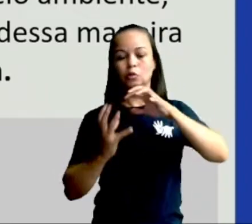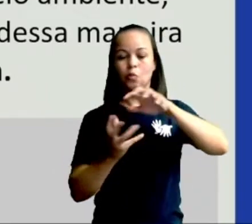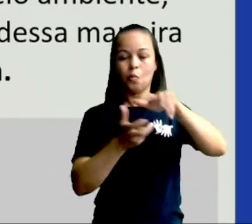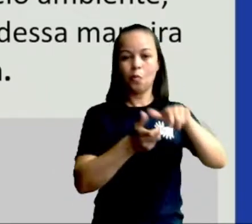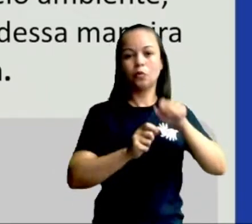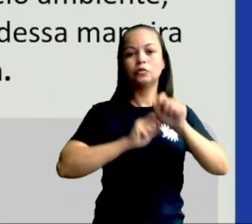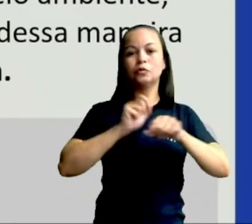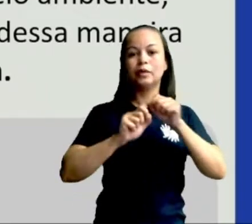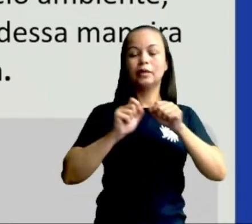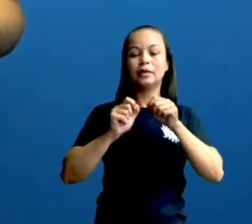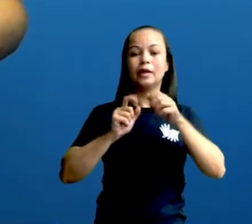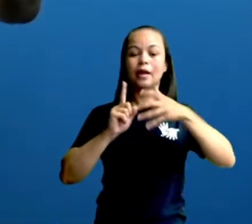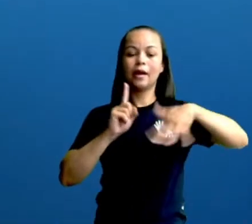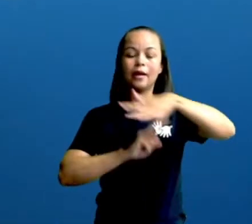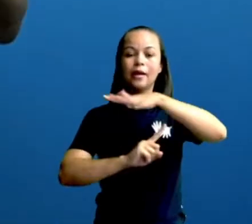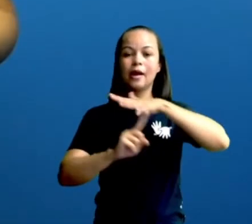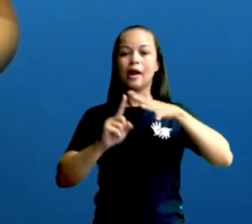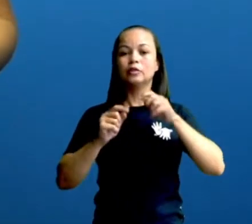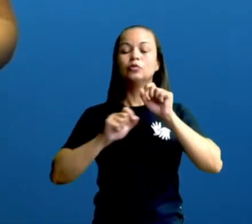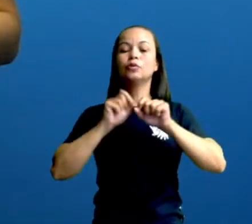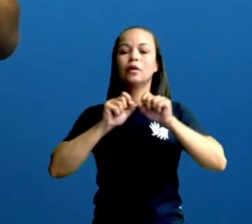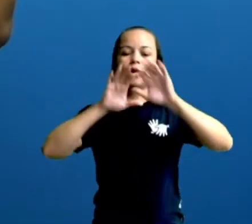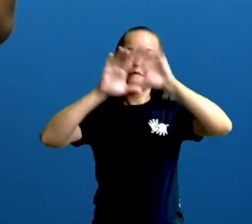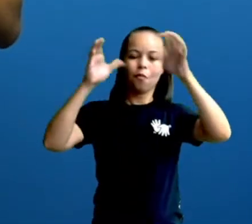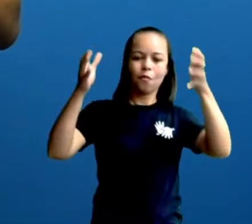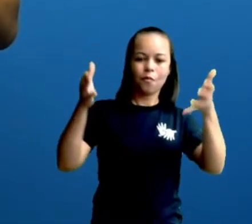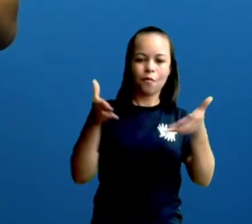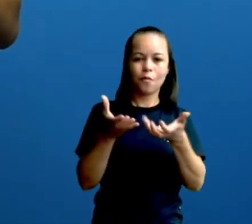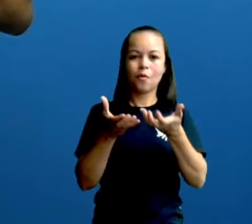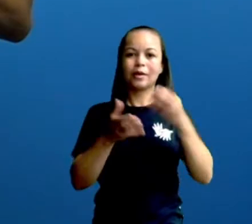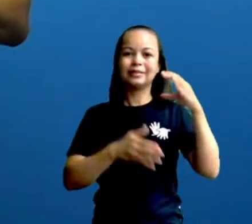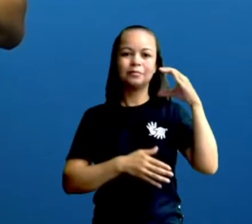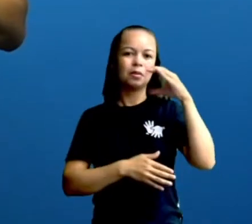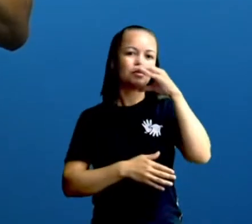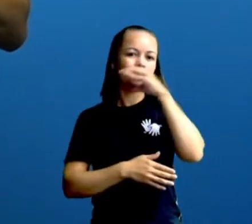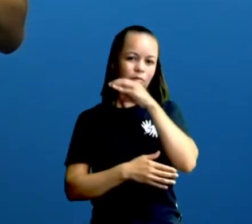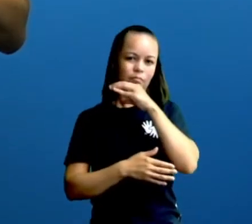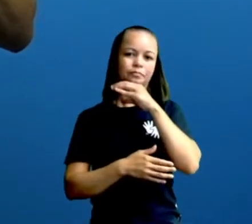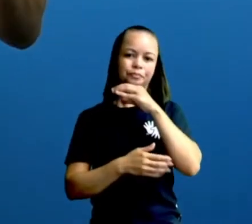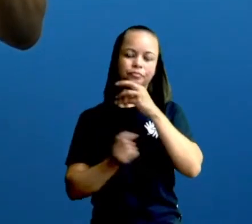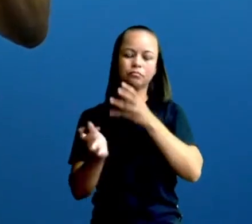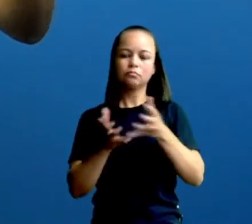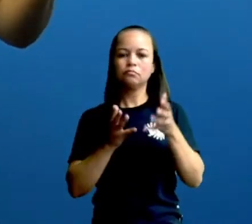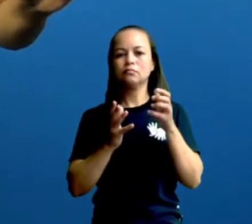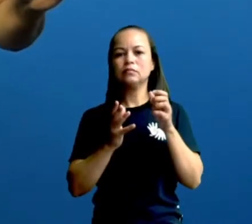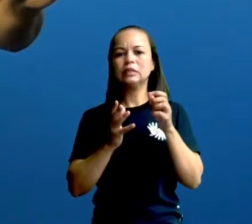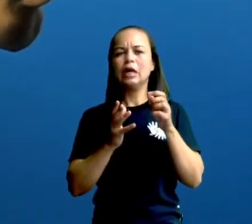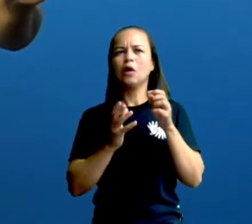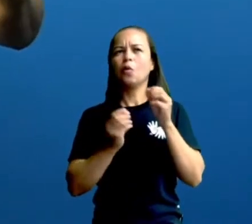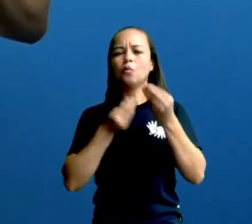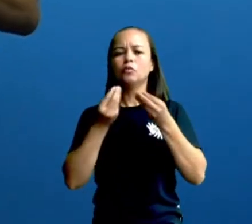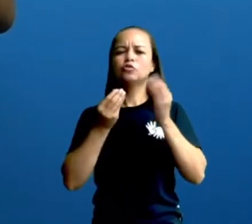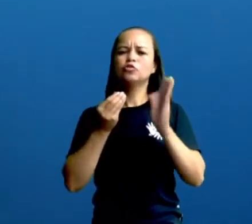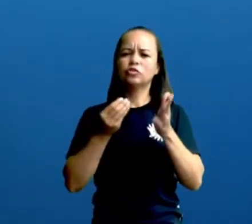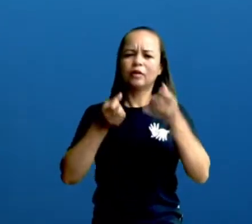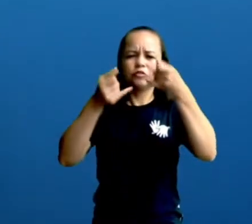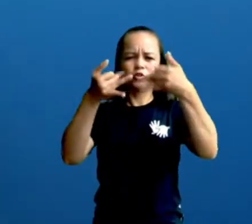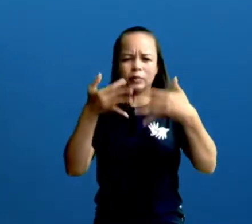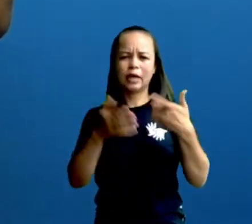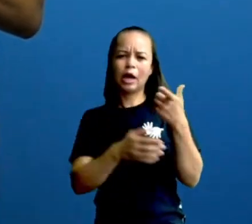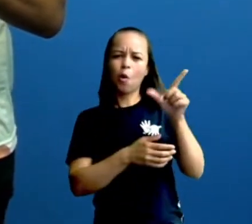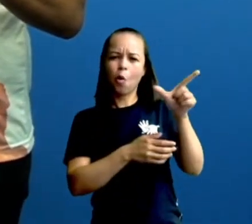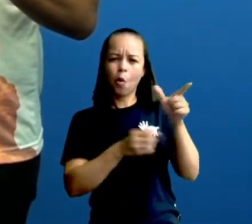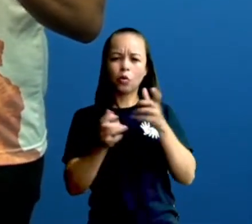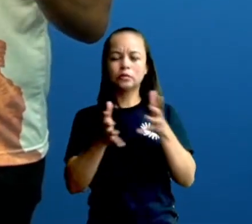estufa, ou seja, o aquecimento global. É bom você guardar isso, porque o efeito estufa por si só, como a gente já falou em outras aulas, e aqui é